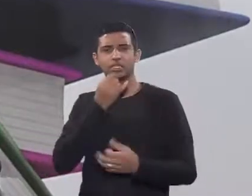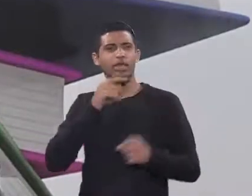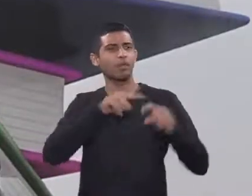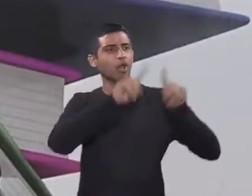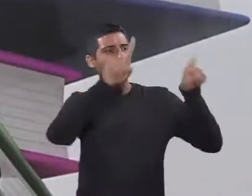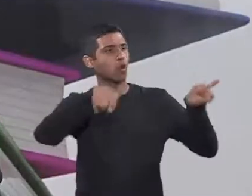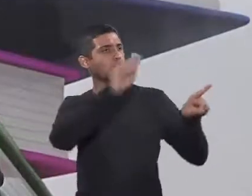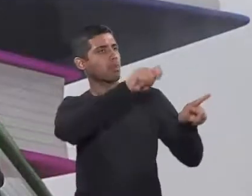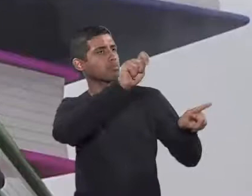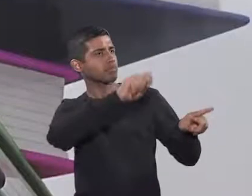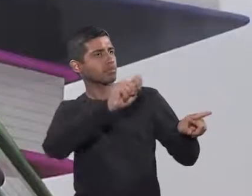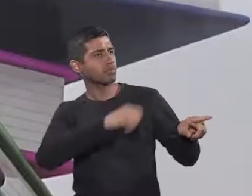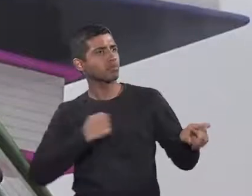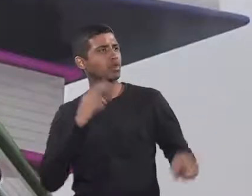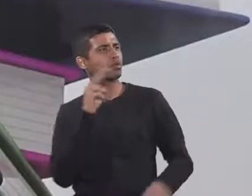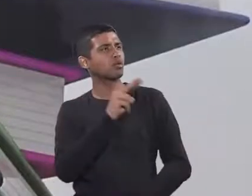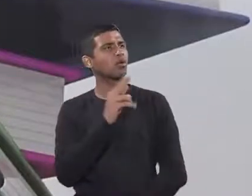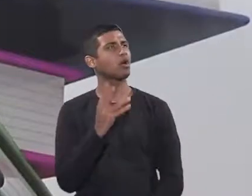quadro, não é apenas